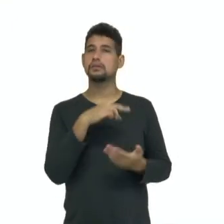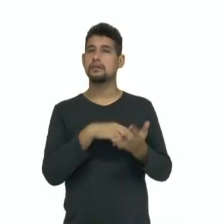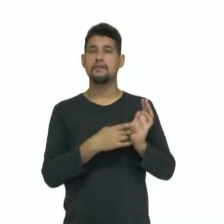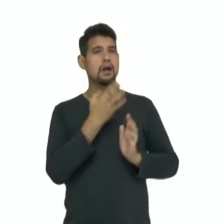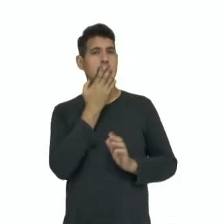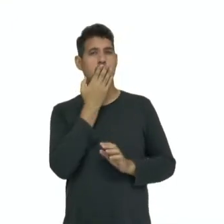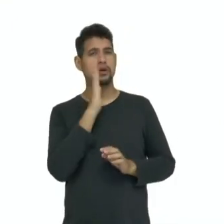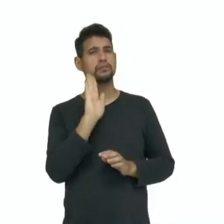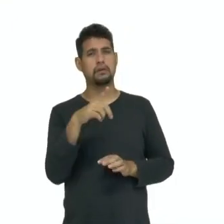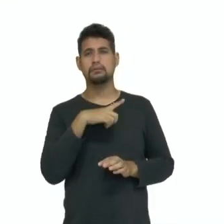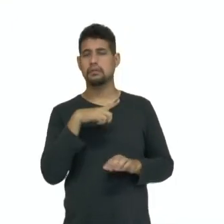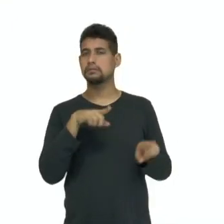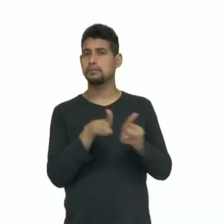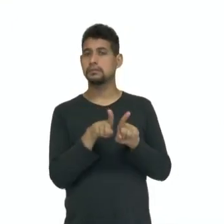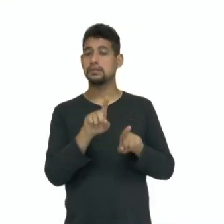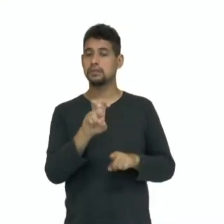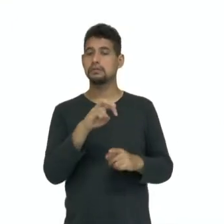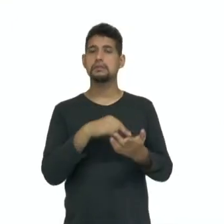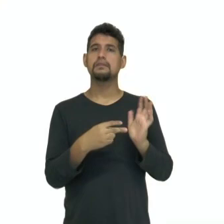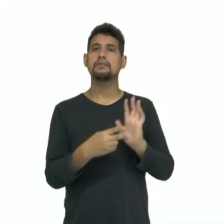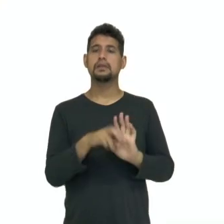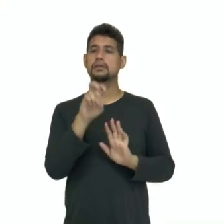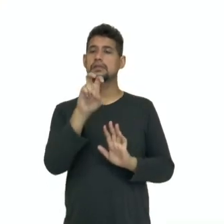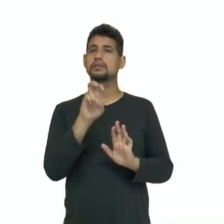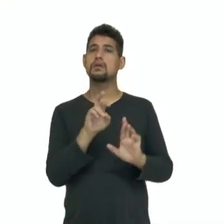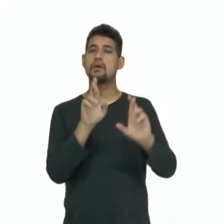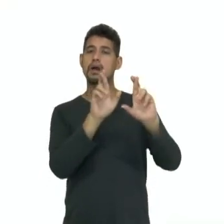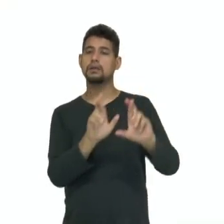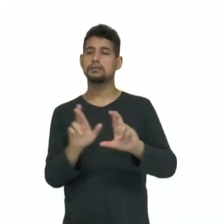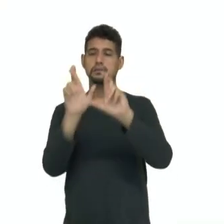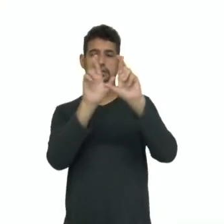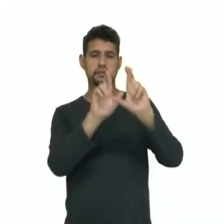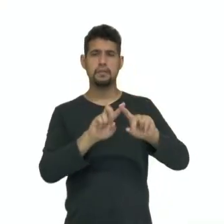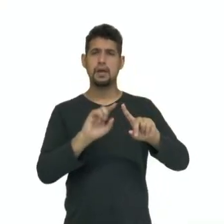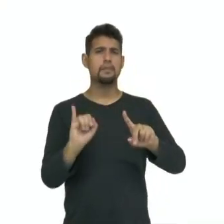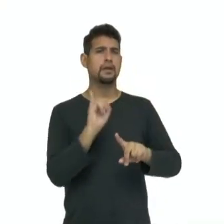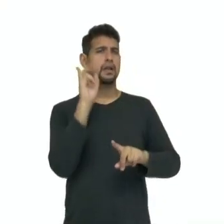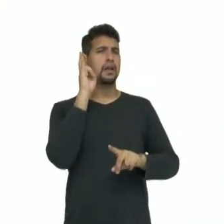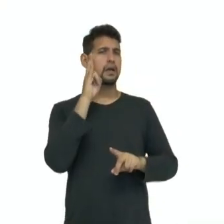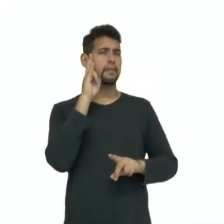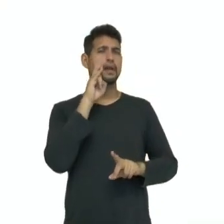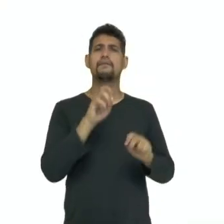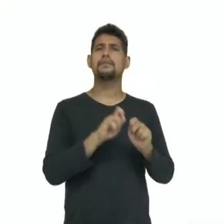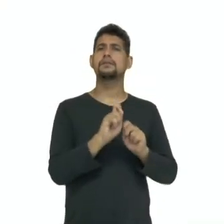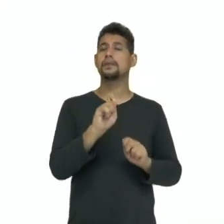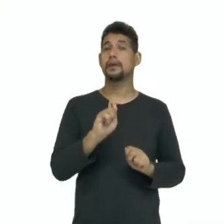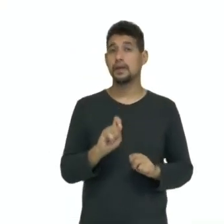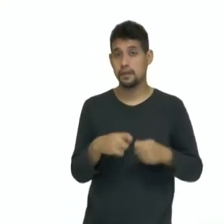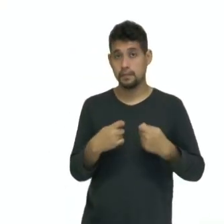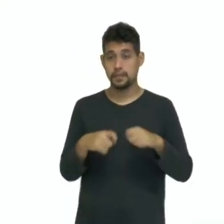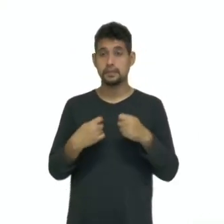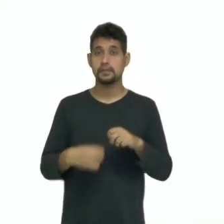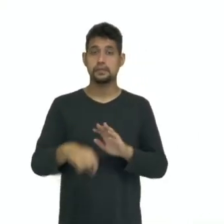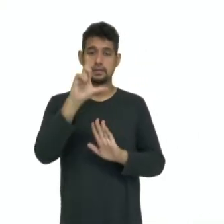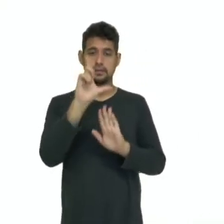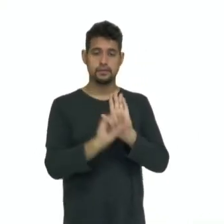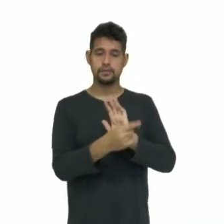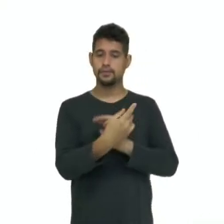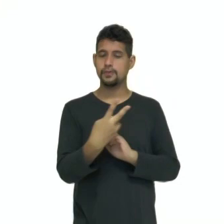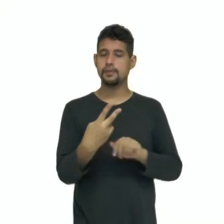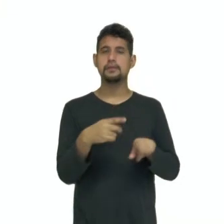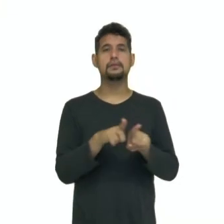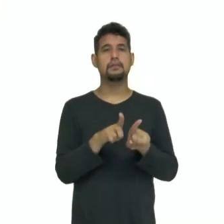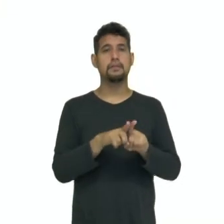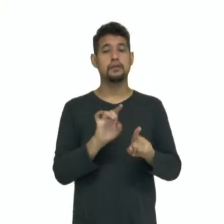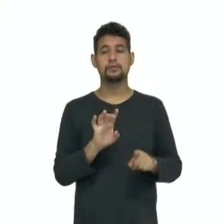que ele possui e 5 são as 5 regiões. Lembre que eu tenho que fazer, eu tenho que diminuir o 12 do 5, me